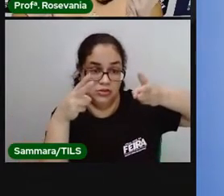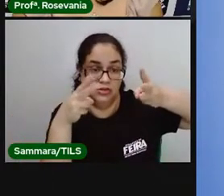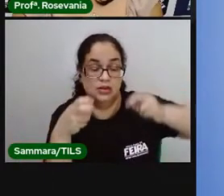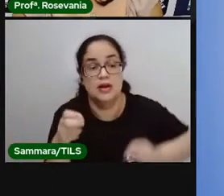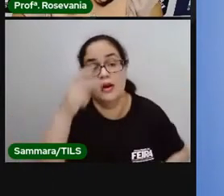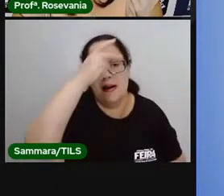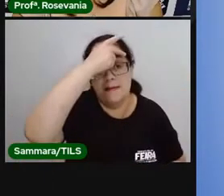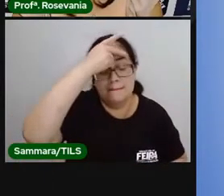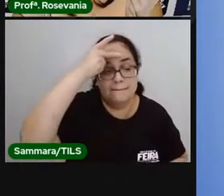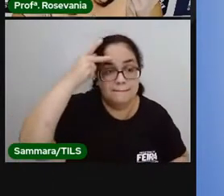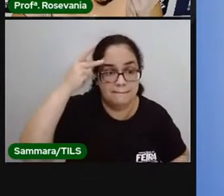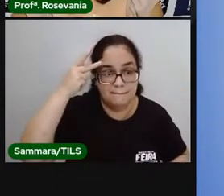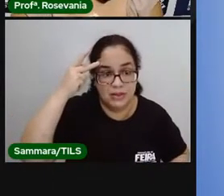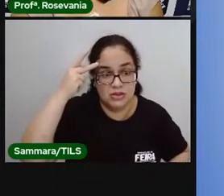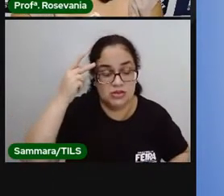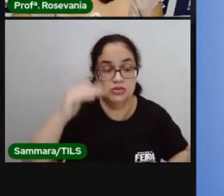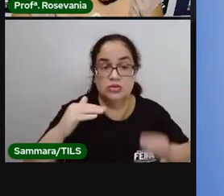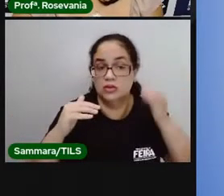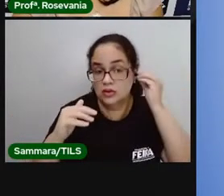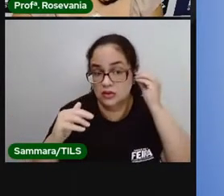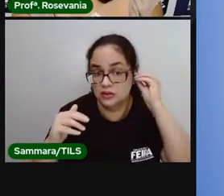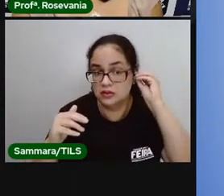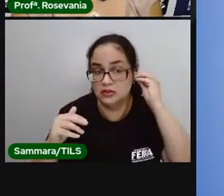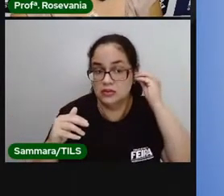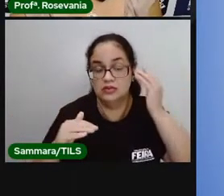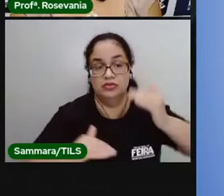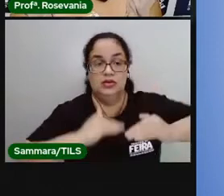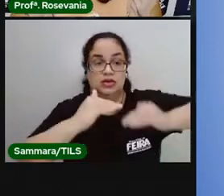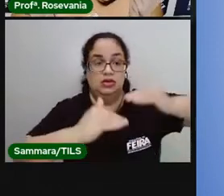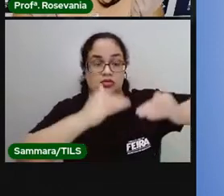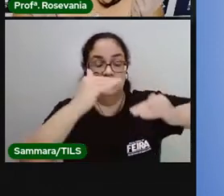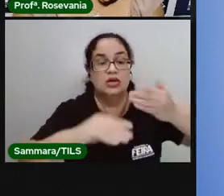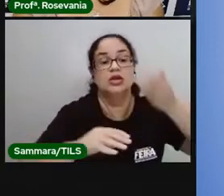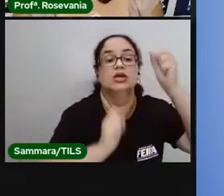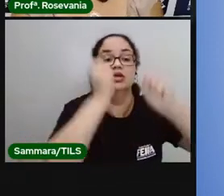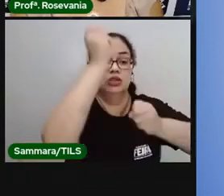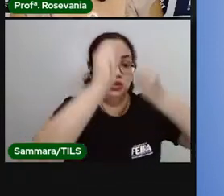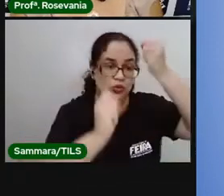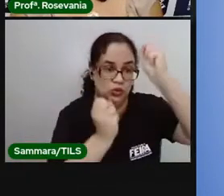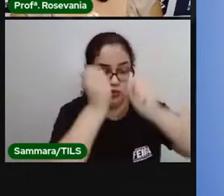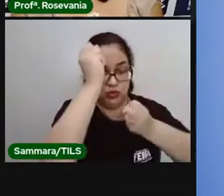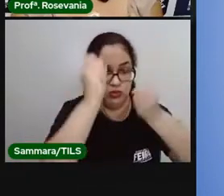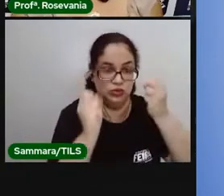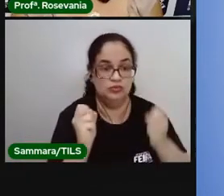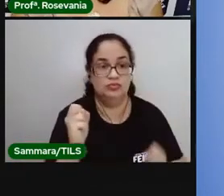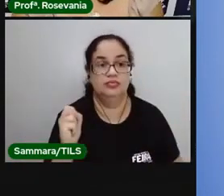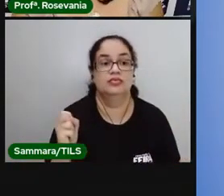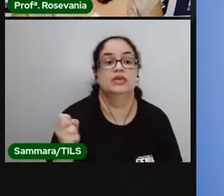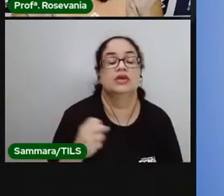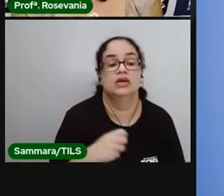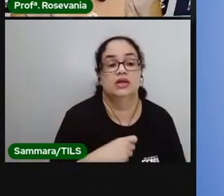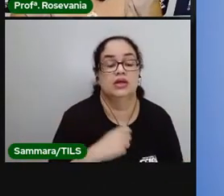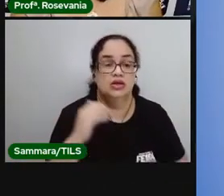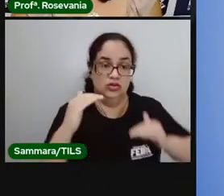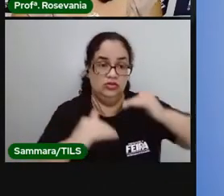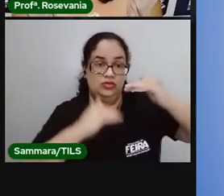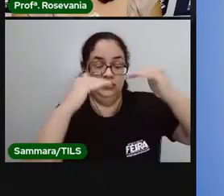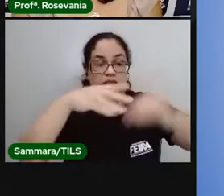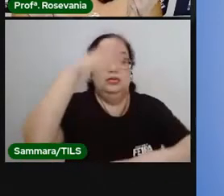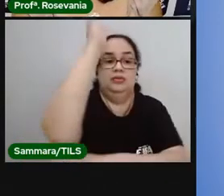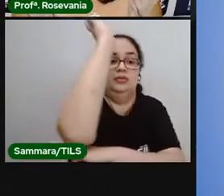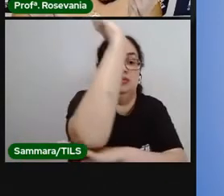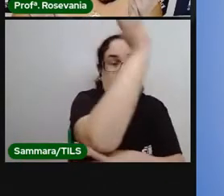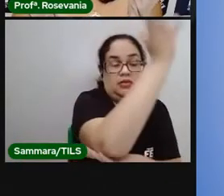vai evoluindo comercialmente, né, industrialmente, que a gente vai evoluindo nas paisagens,